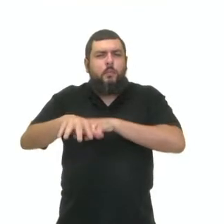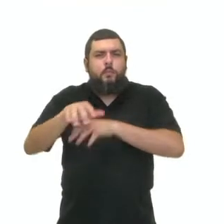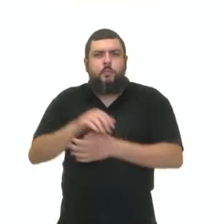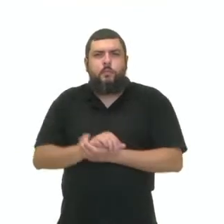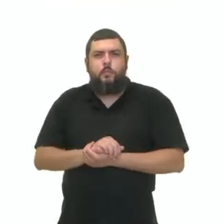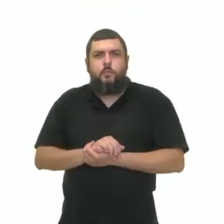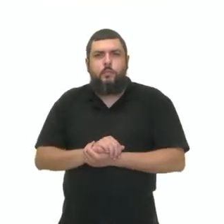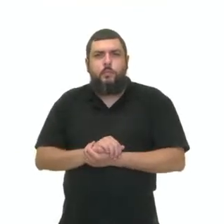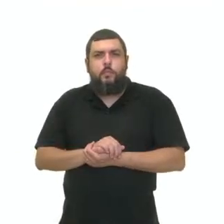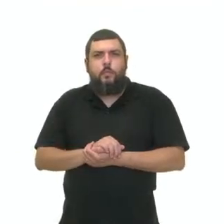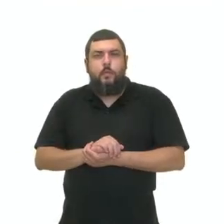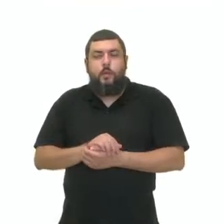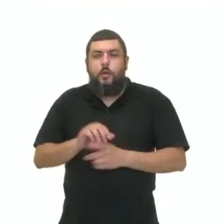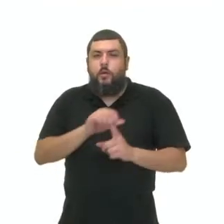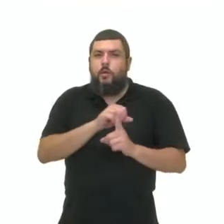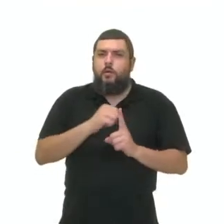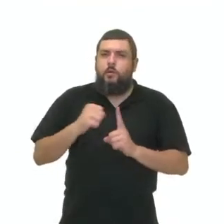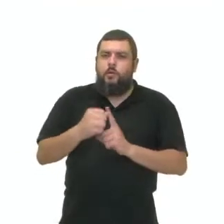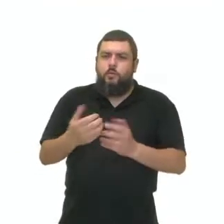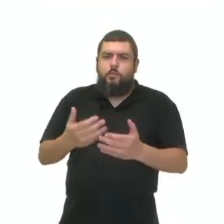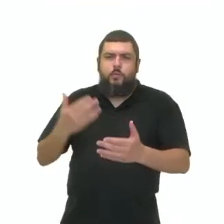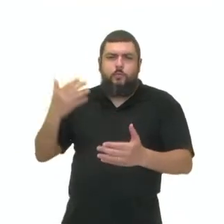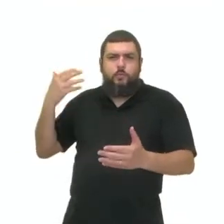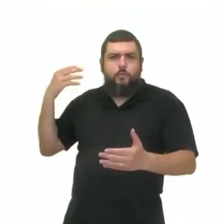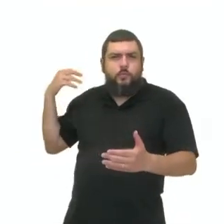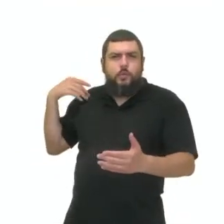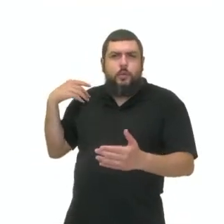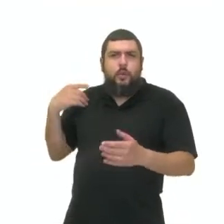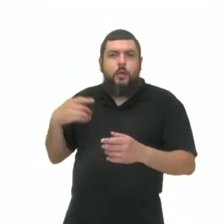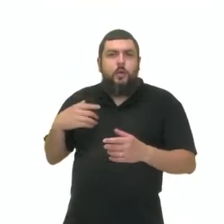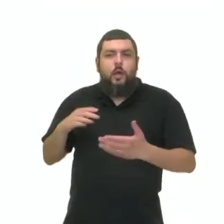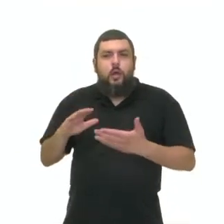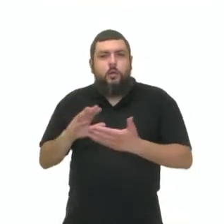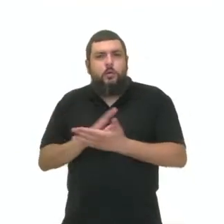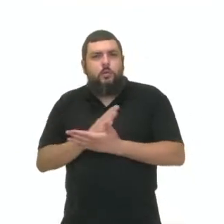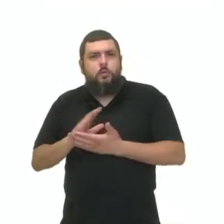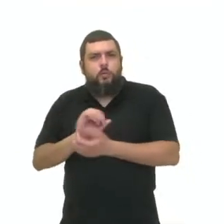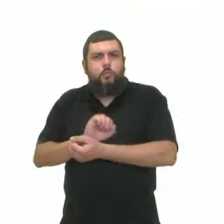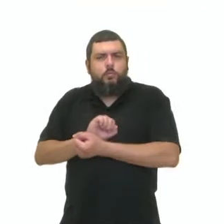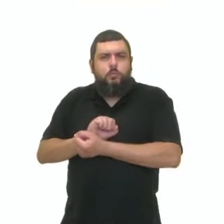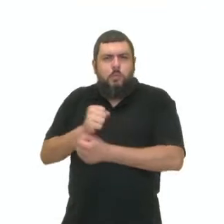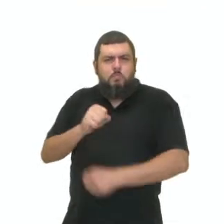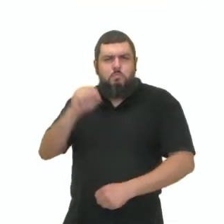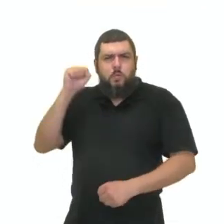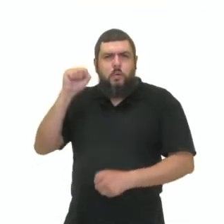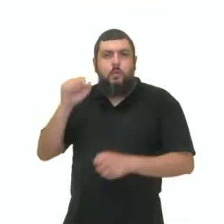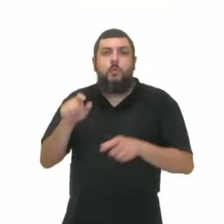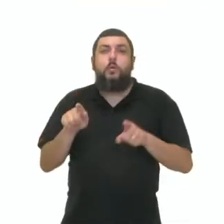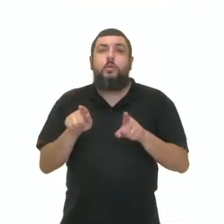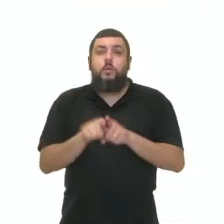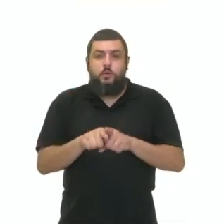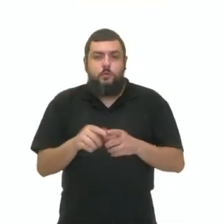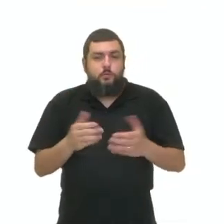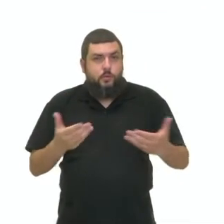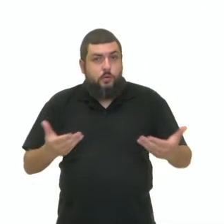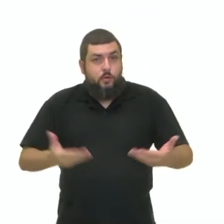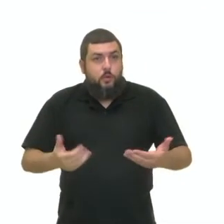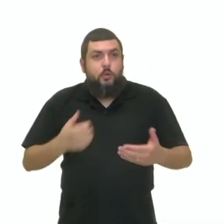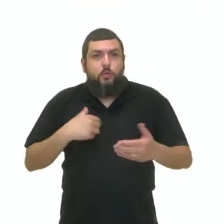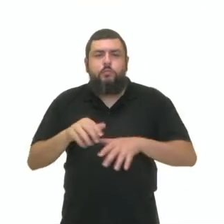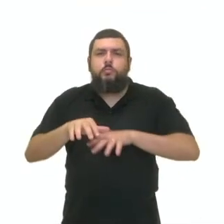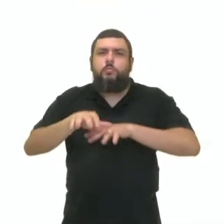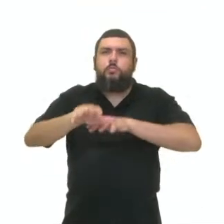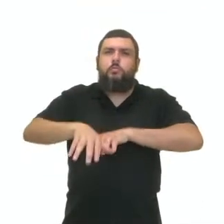teve lugar nas sociedades. Assim como no passado os explorados se revoltaram, no presente as manifestações populares